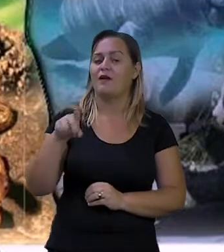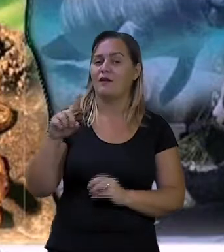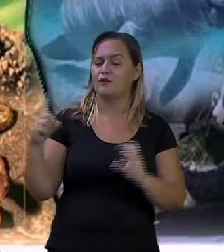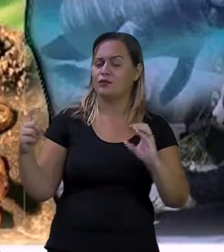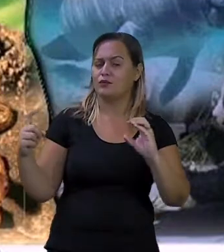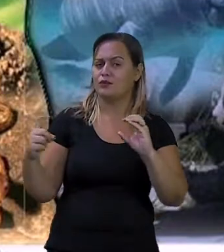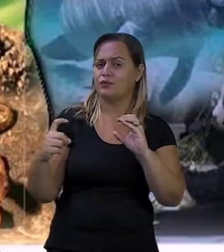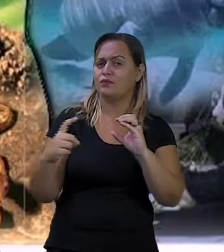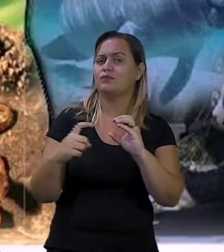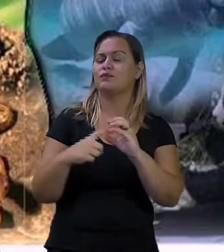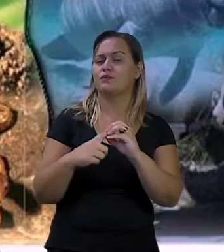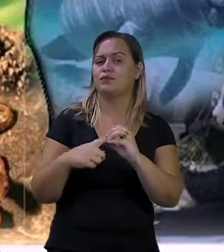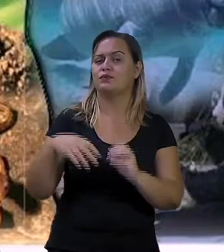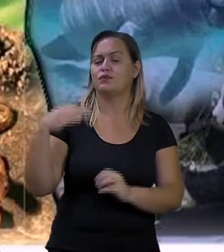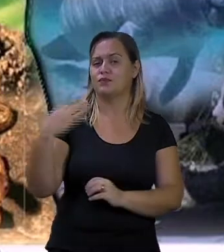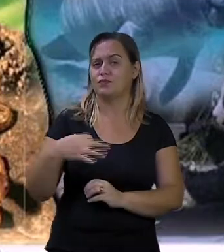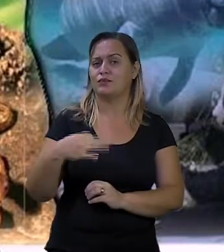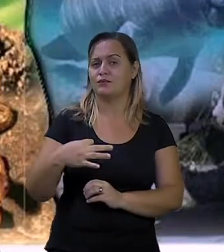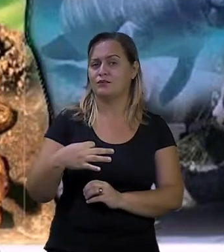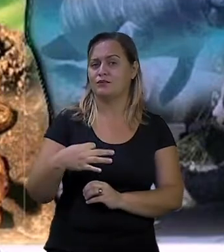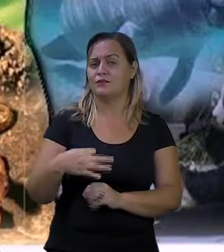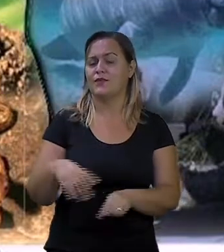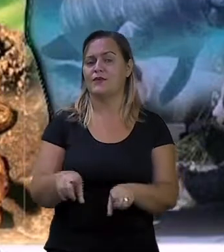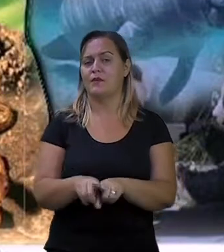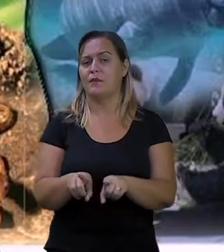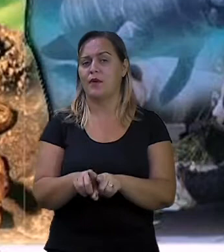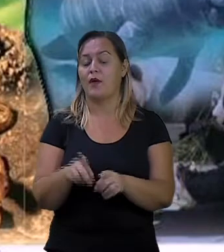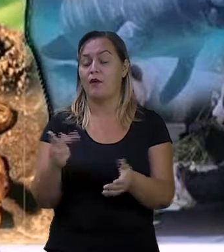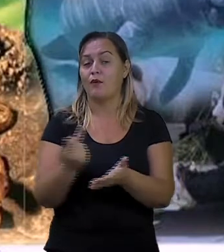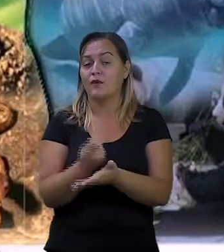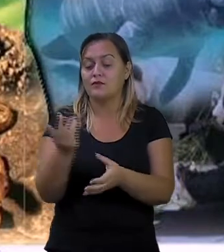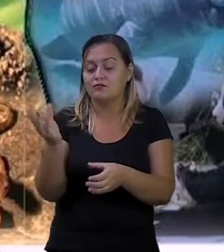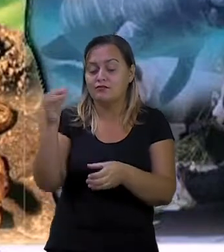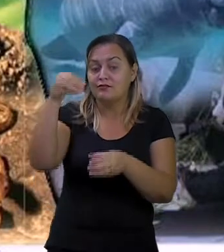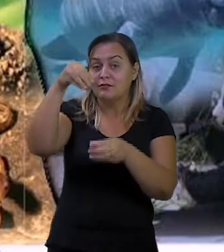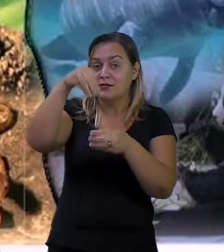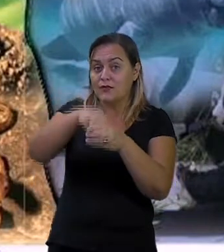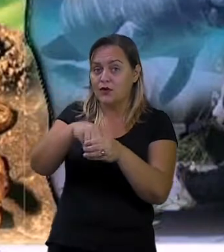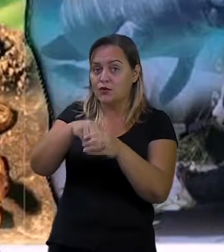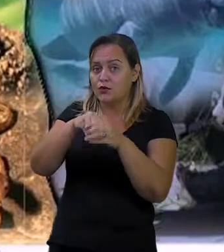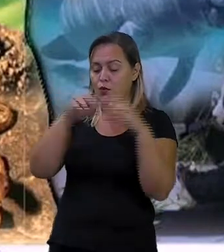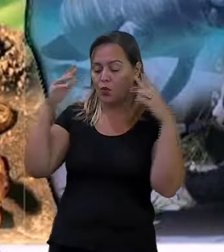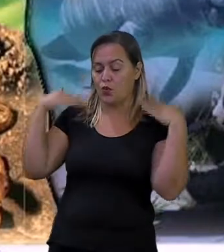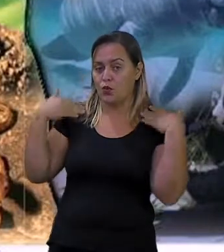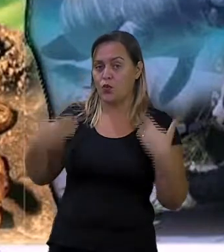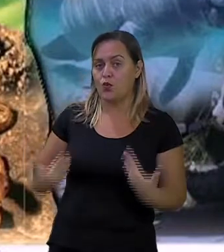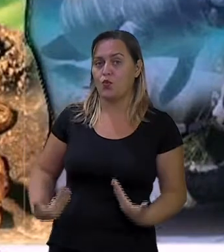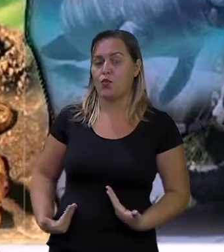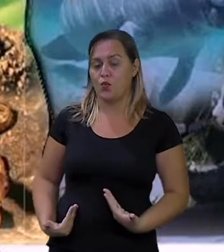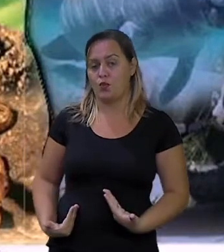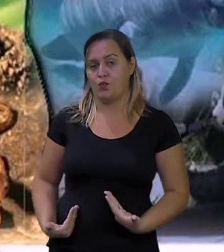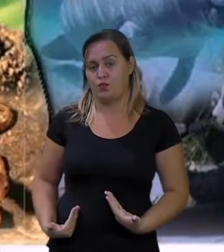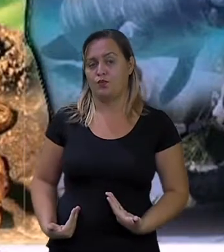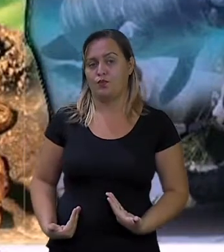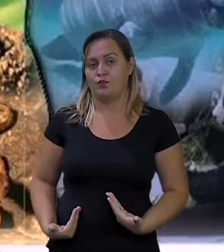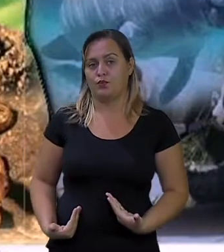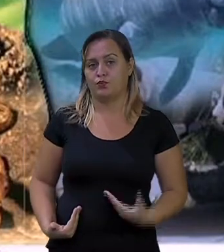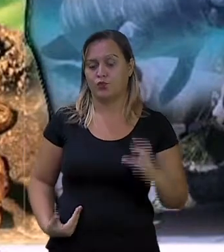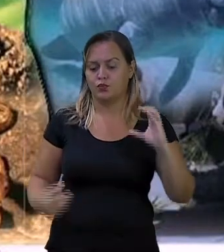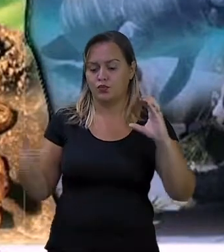ser, acontece de forma interna. Então, os gametas vão se fundir